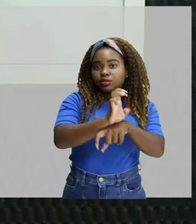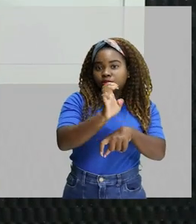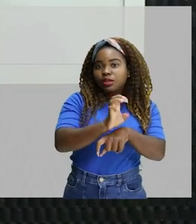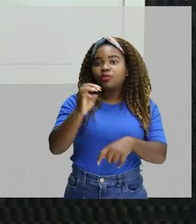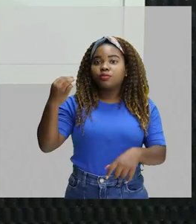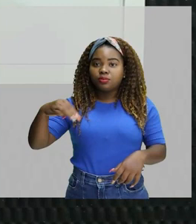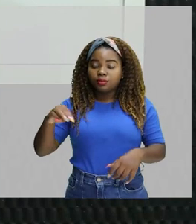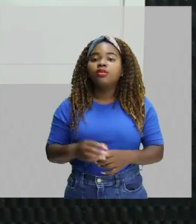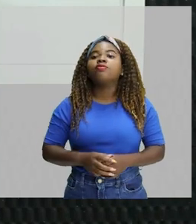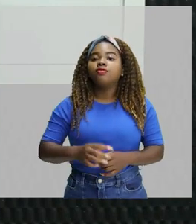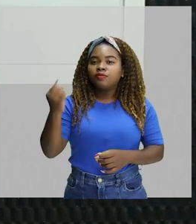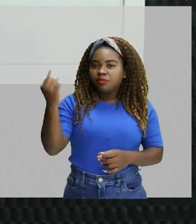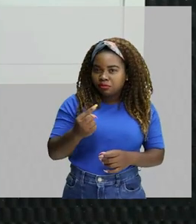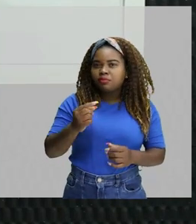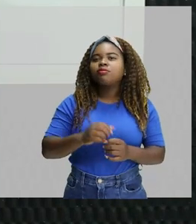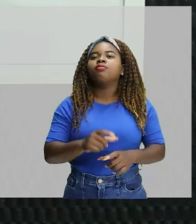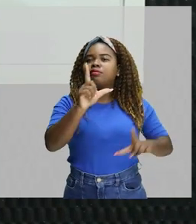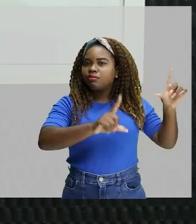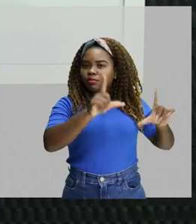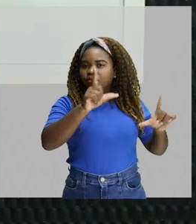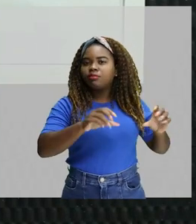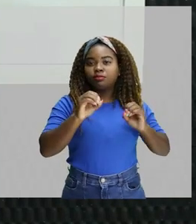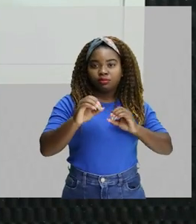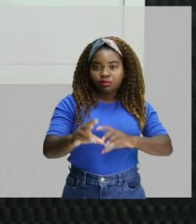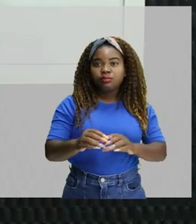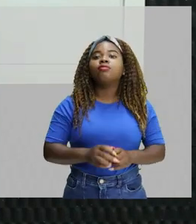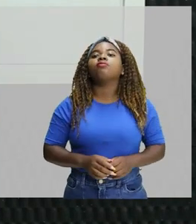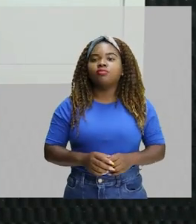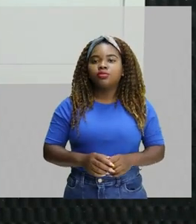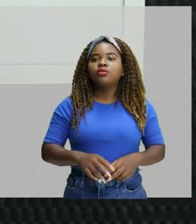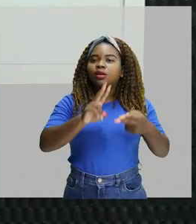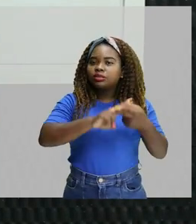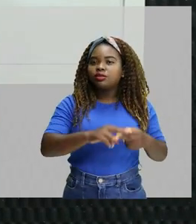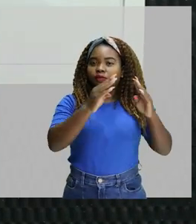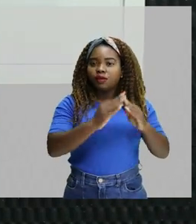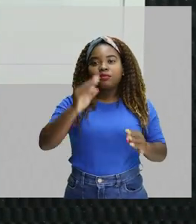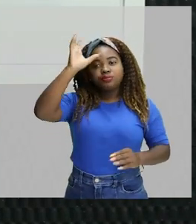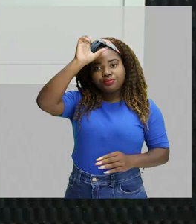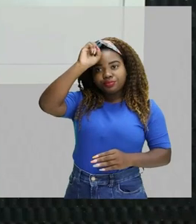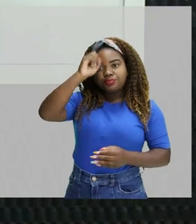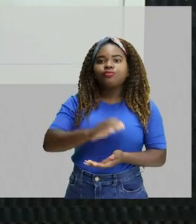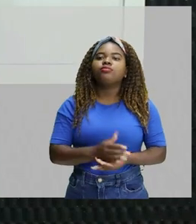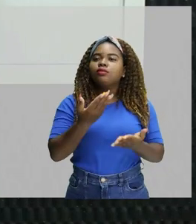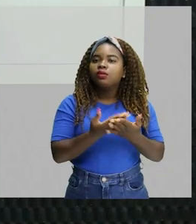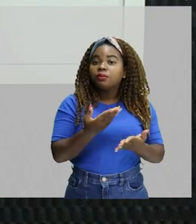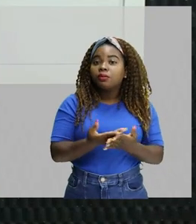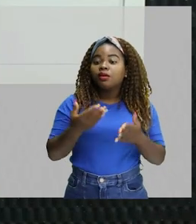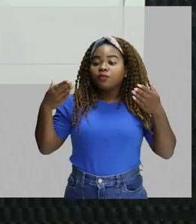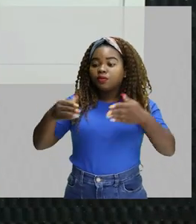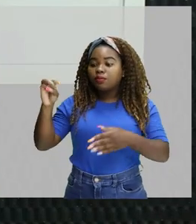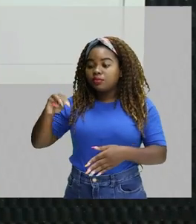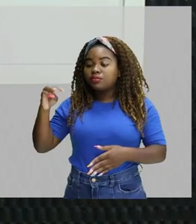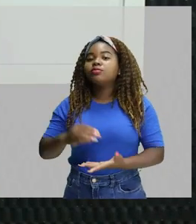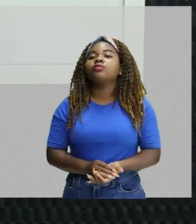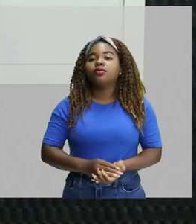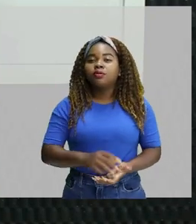vocês na TV educação no no programa #fica em casa aprendendo para mais uma aula de matemática pros nossos alunos da terceira série do